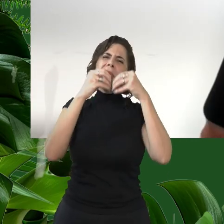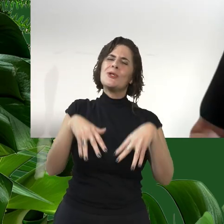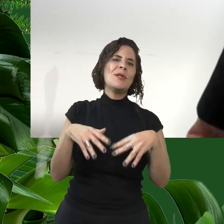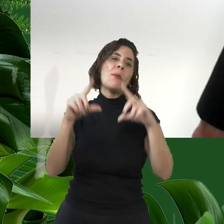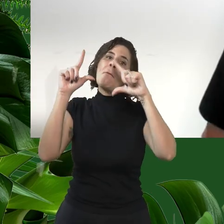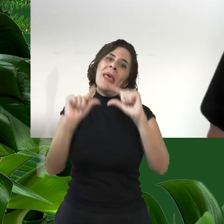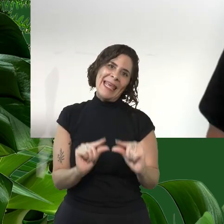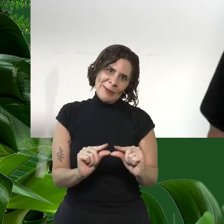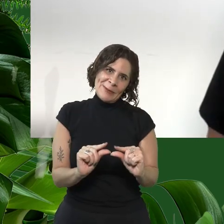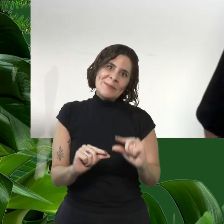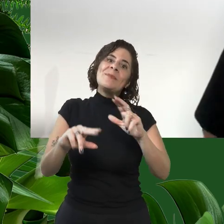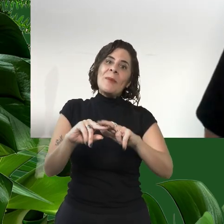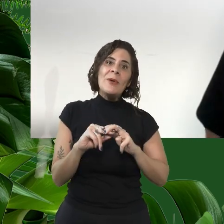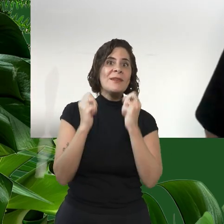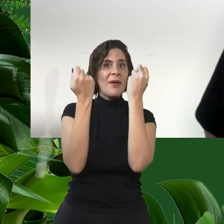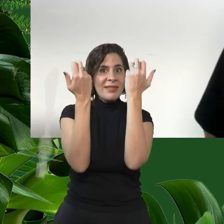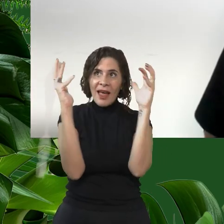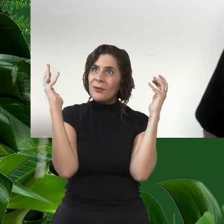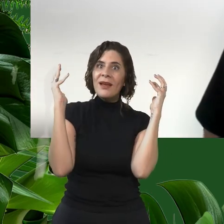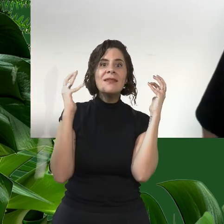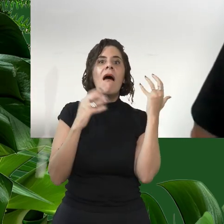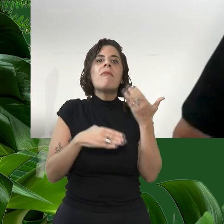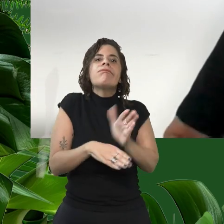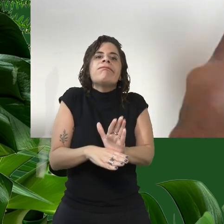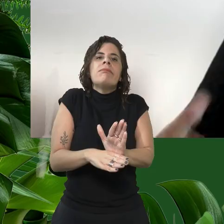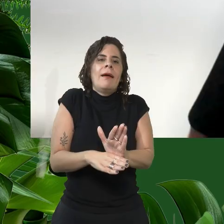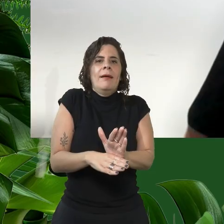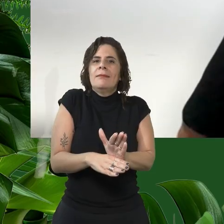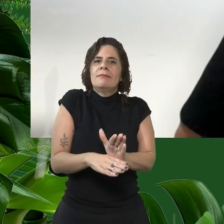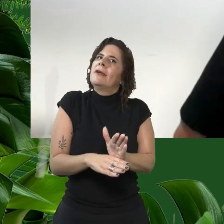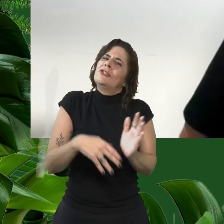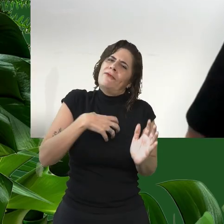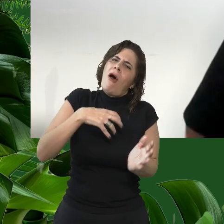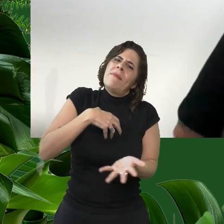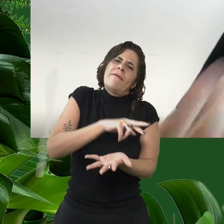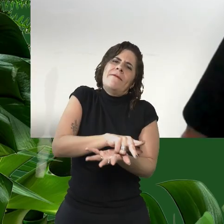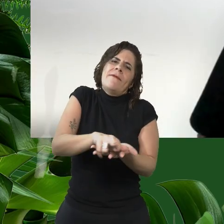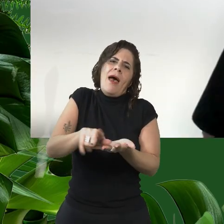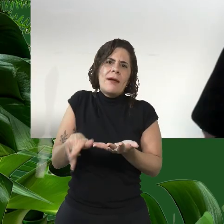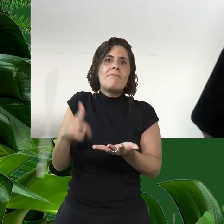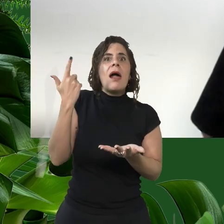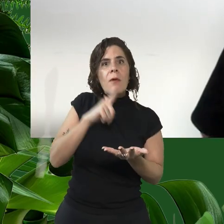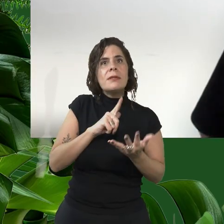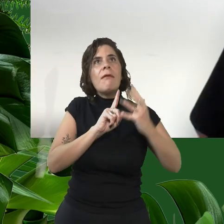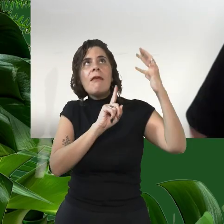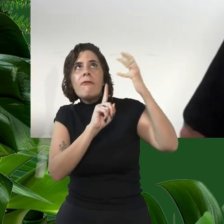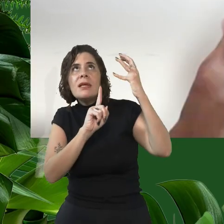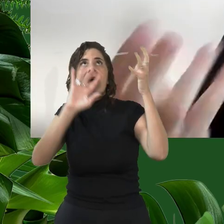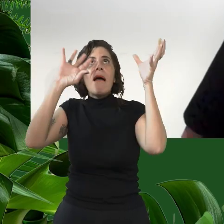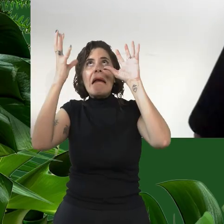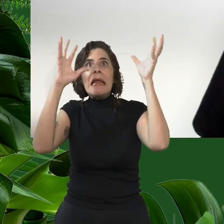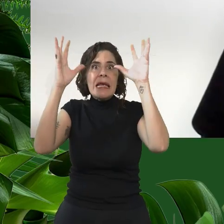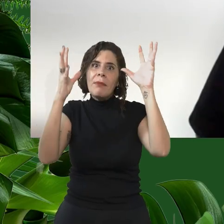natureza ela contribui de diversas formas, como para que a gente tenha menos impacto das mudanças